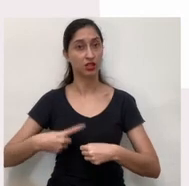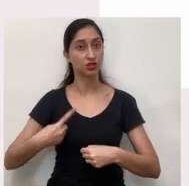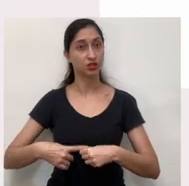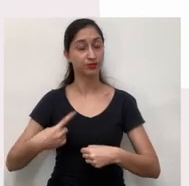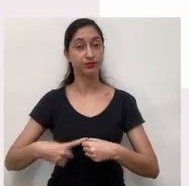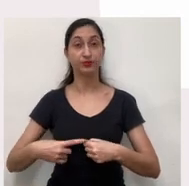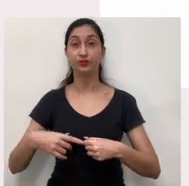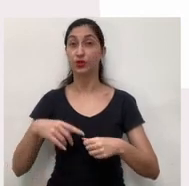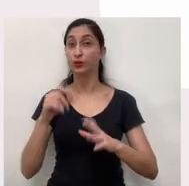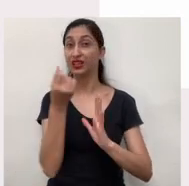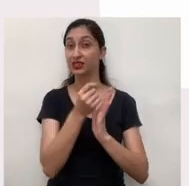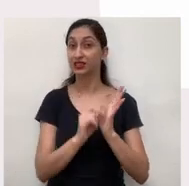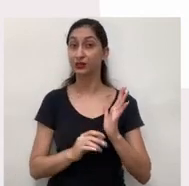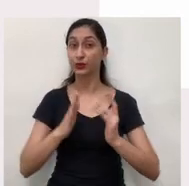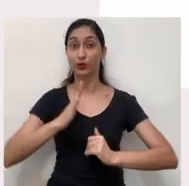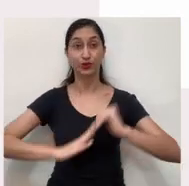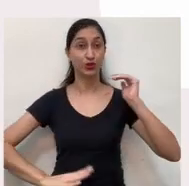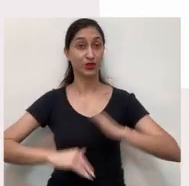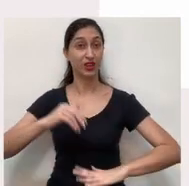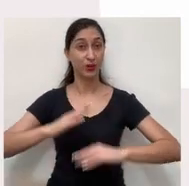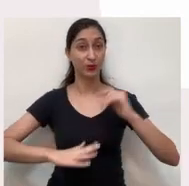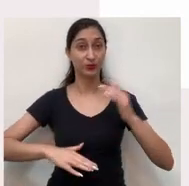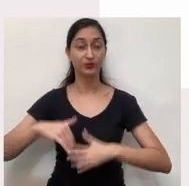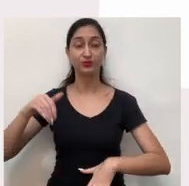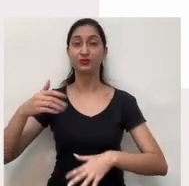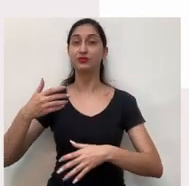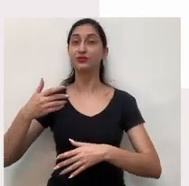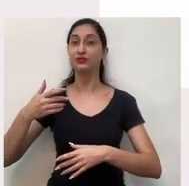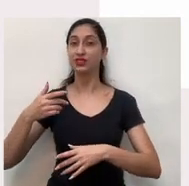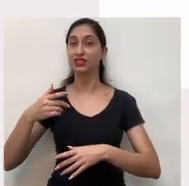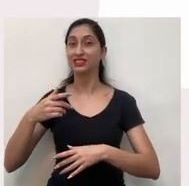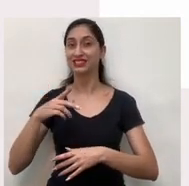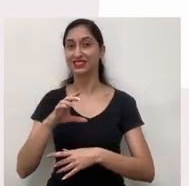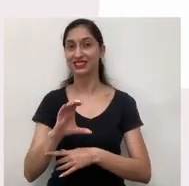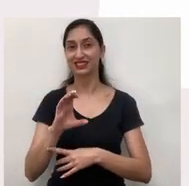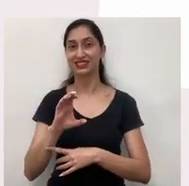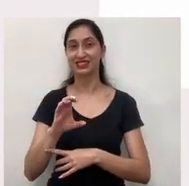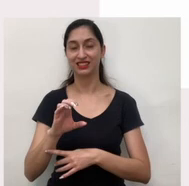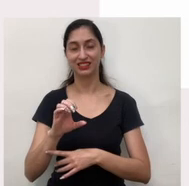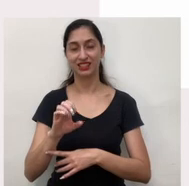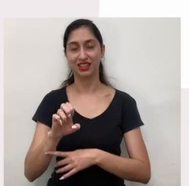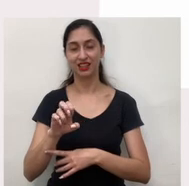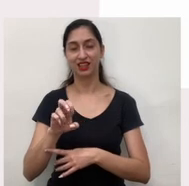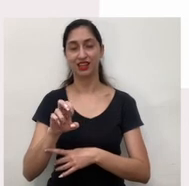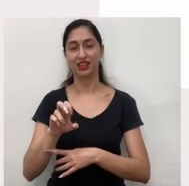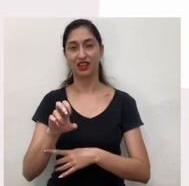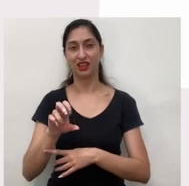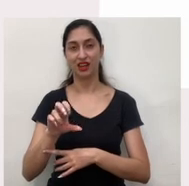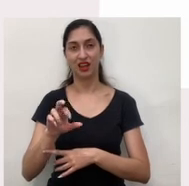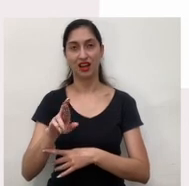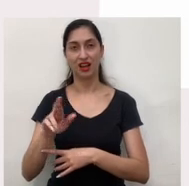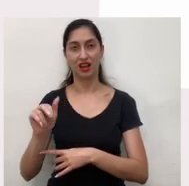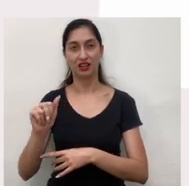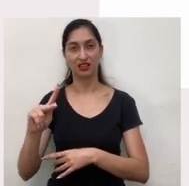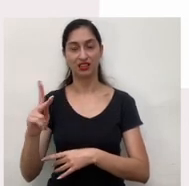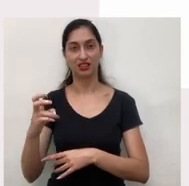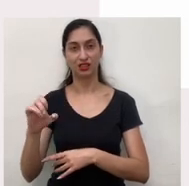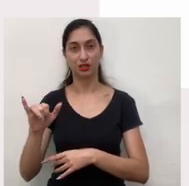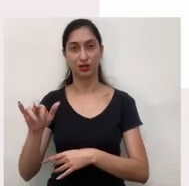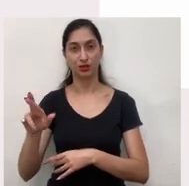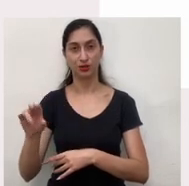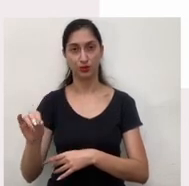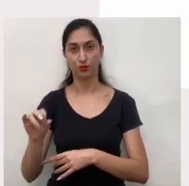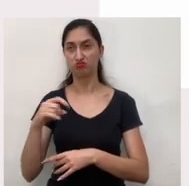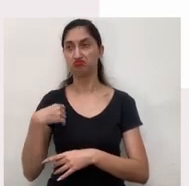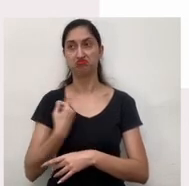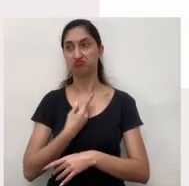feita por serralheiros, em sua maioria, desconhecidos, né? Então, há uma espécie de caligrafia,